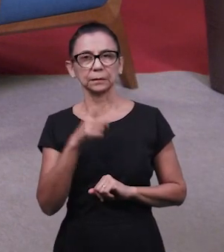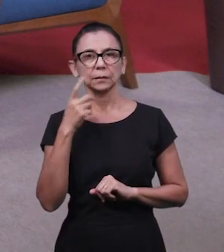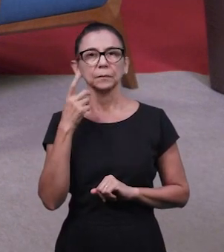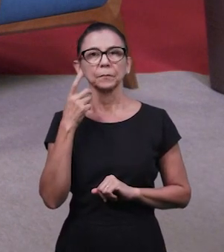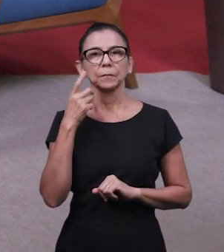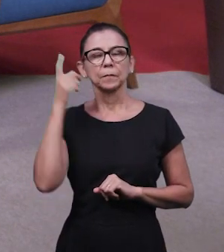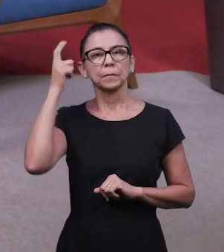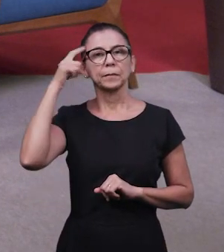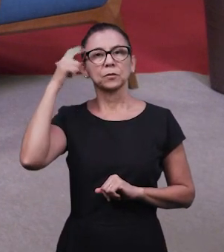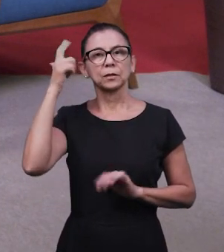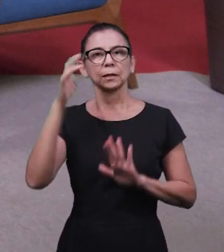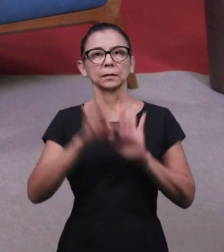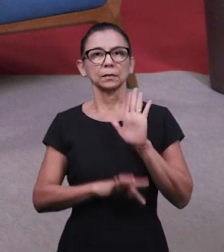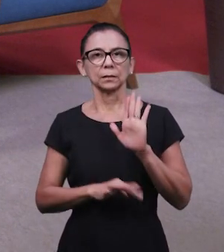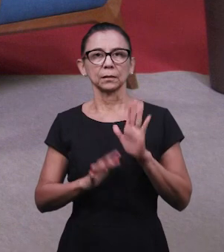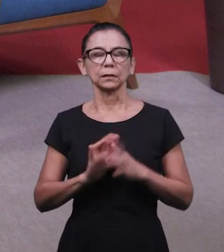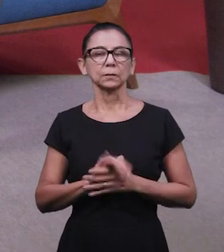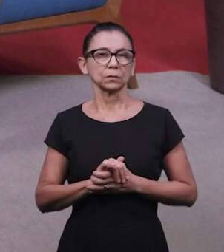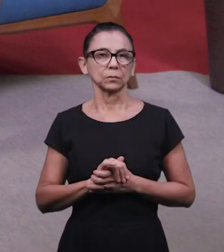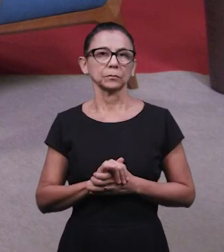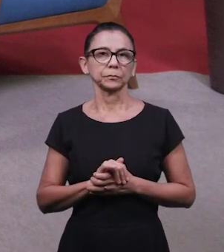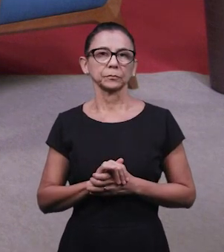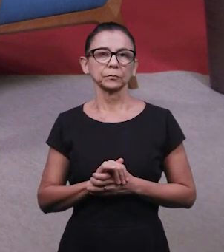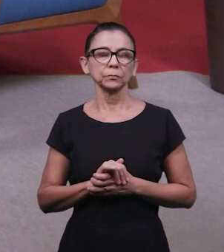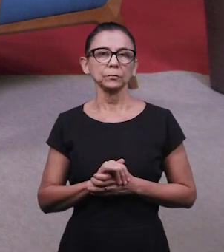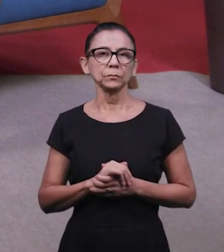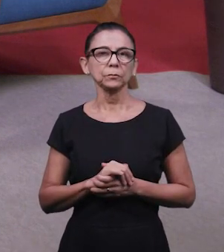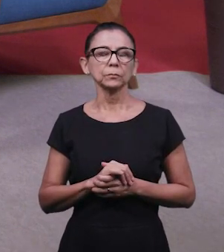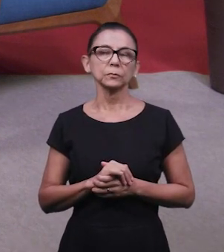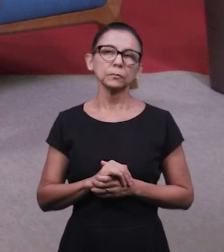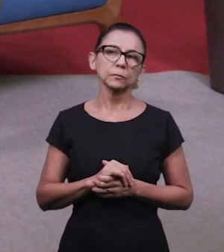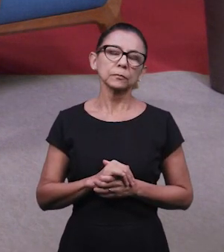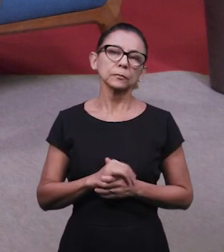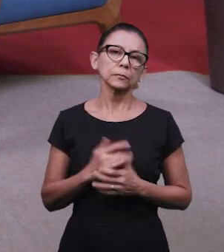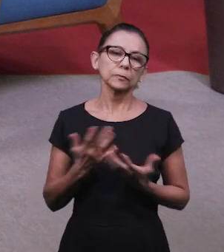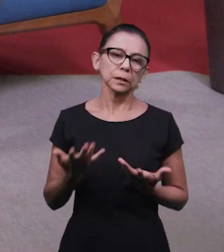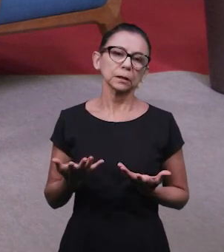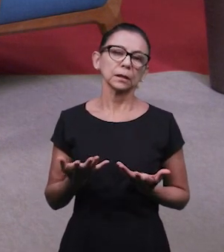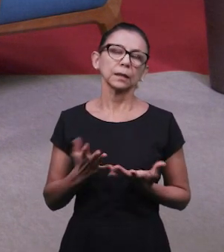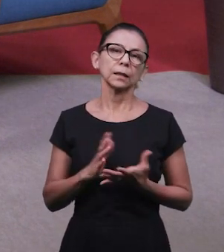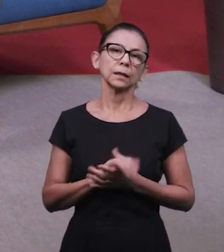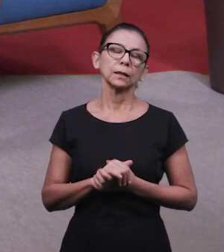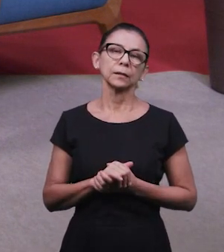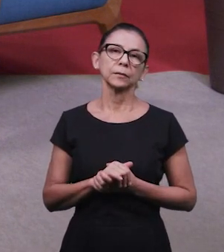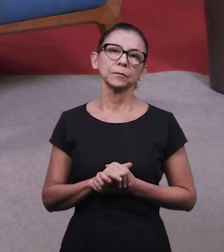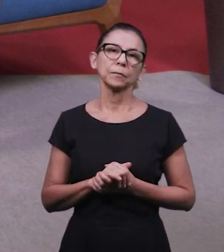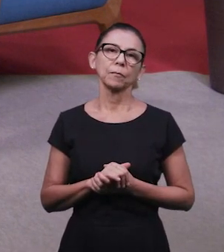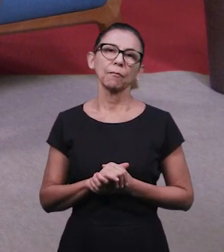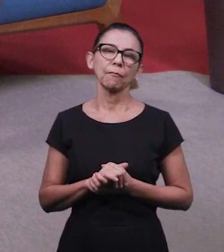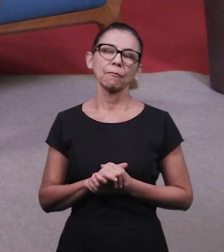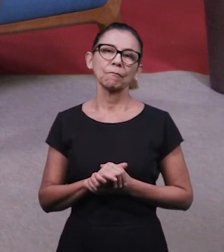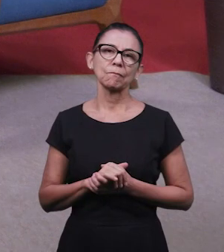continuamente. Desculpe, Sérgio. Não, claro. E se você meditar